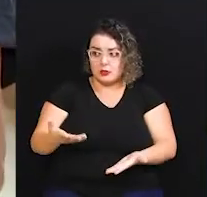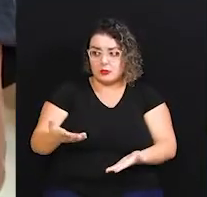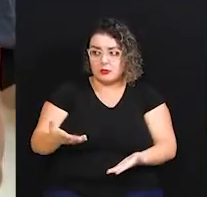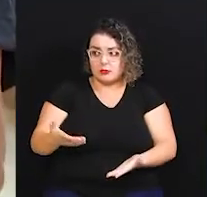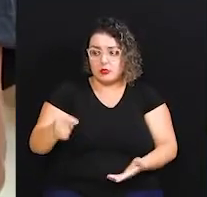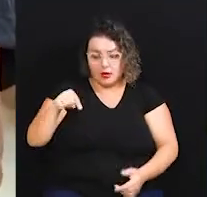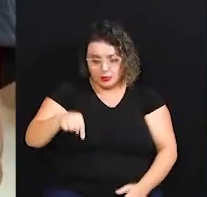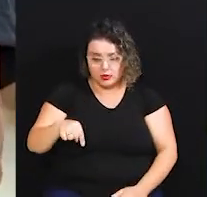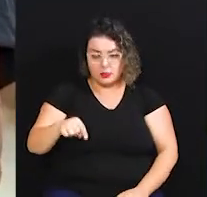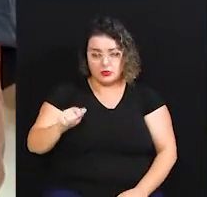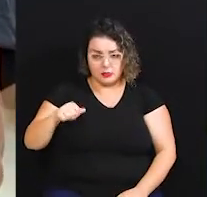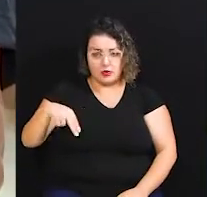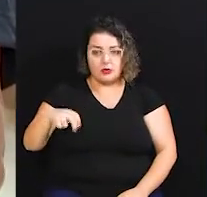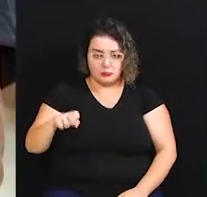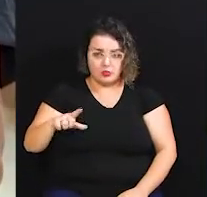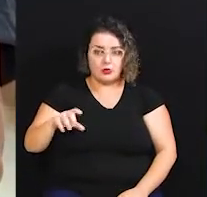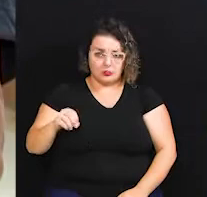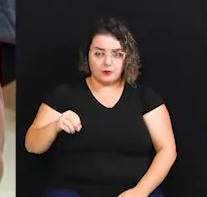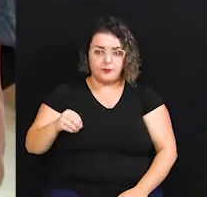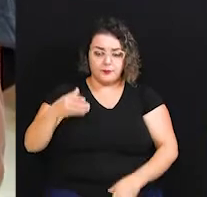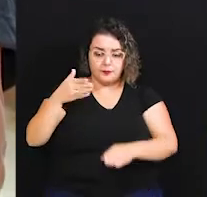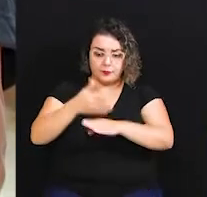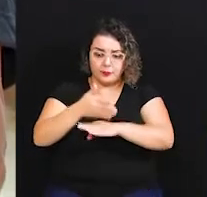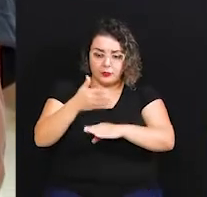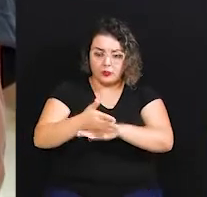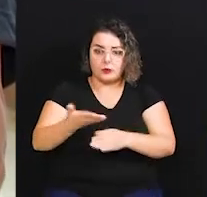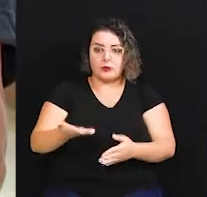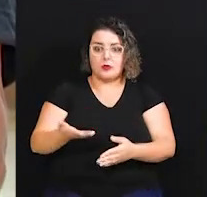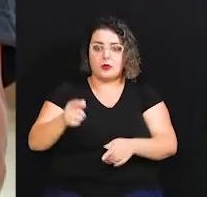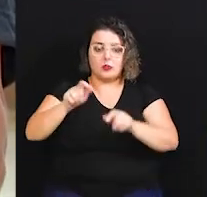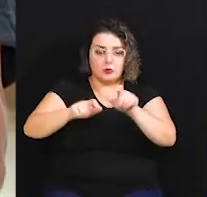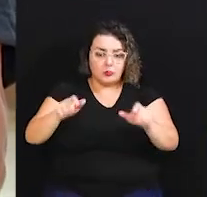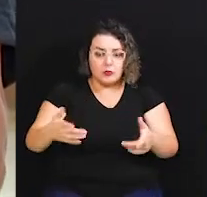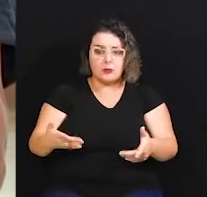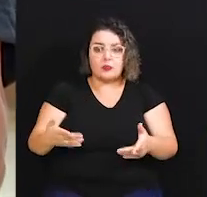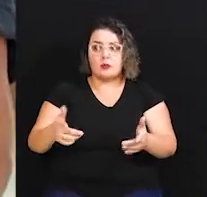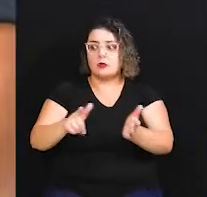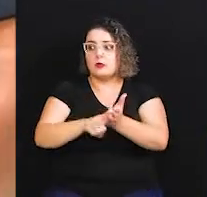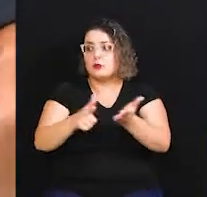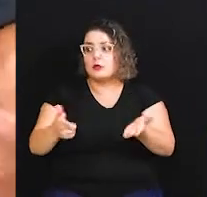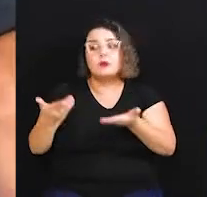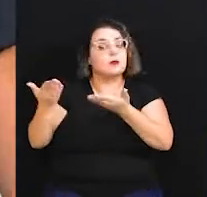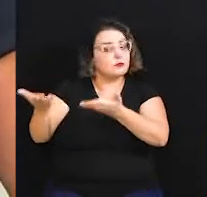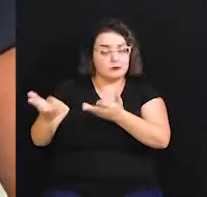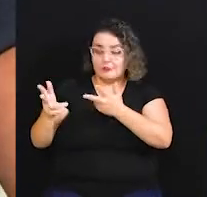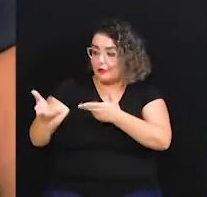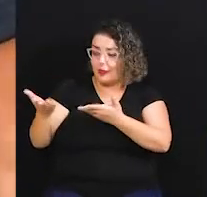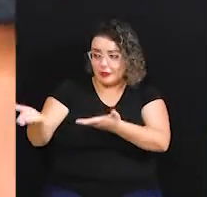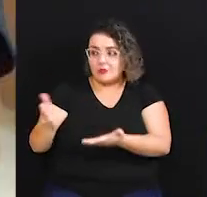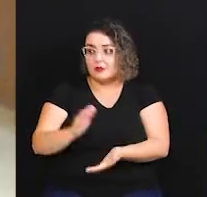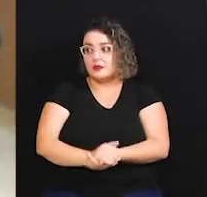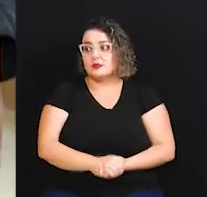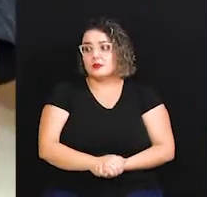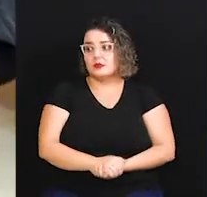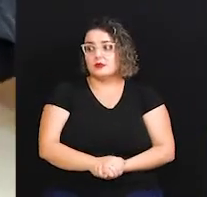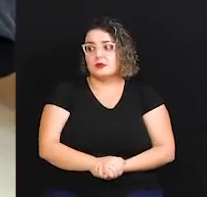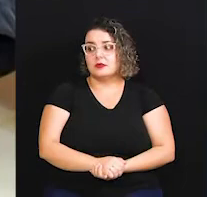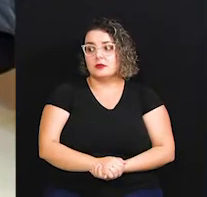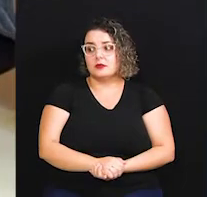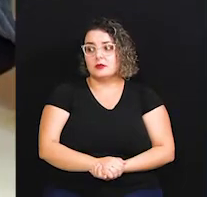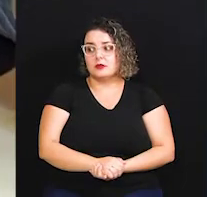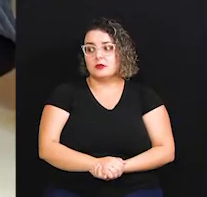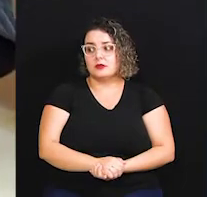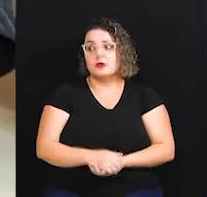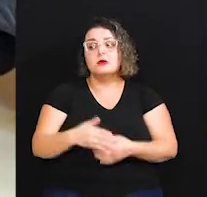efetivamente na ANELO, né? Acesso com pessoas, com jornalistas como você.